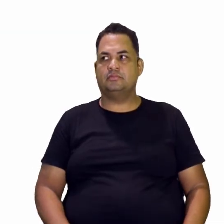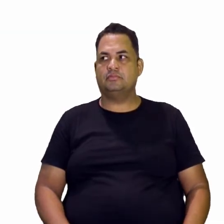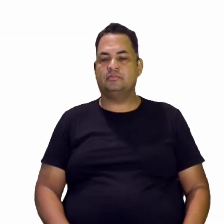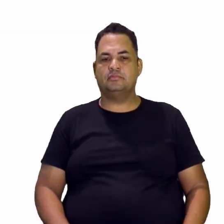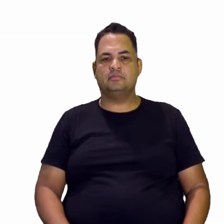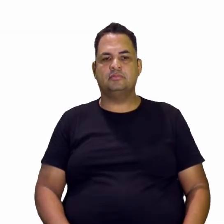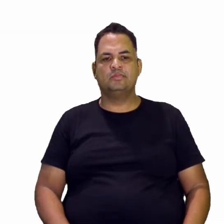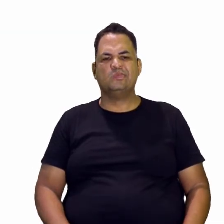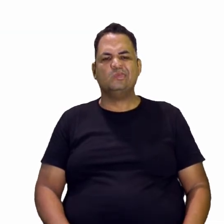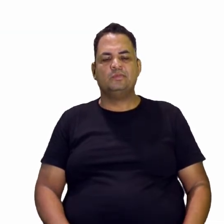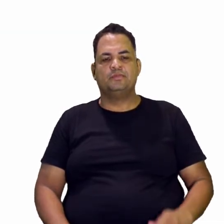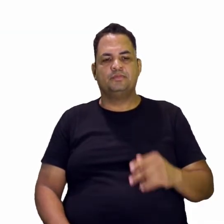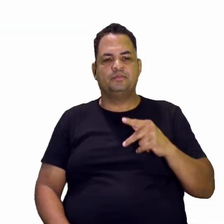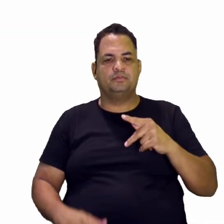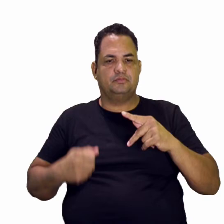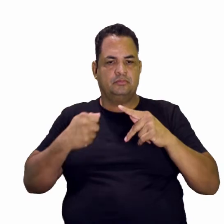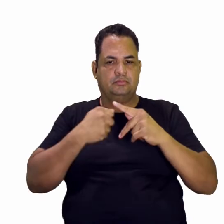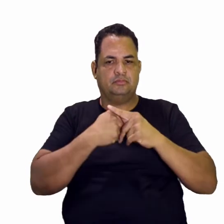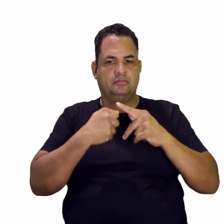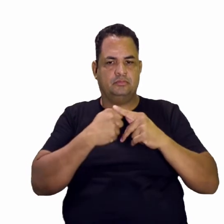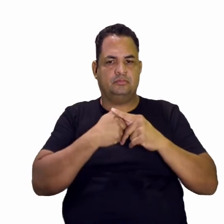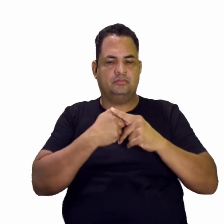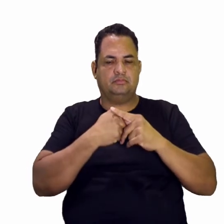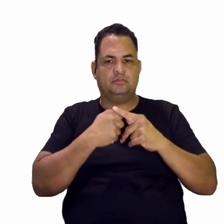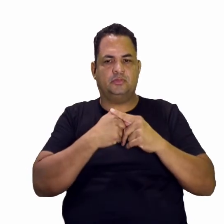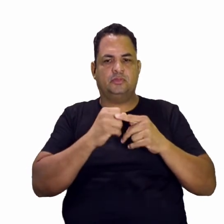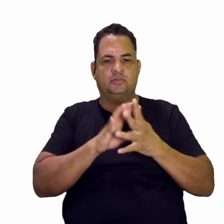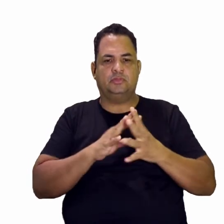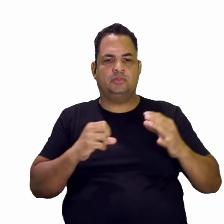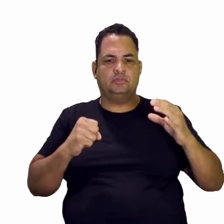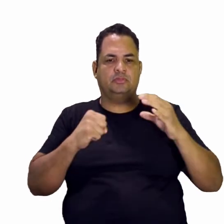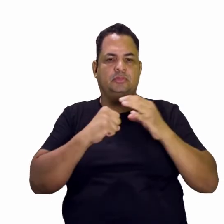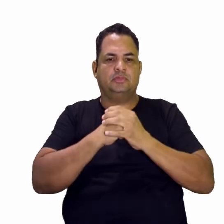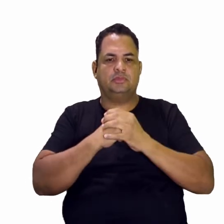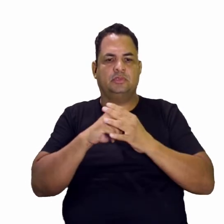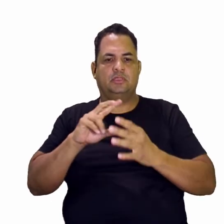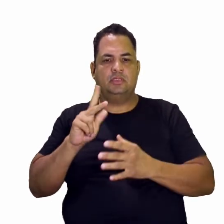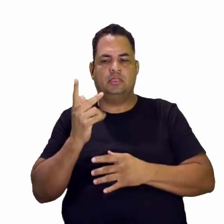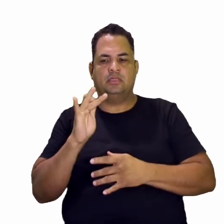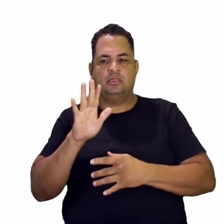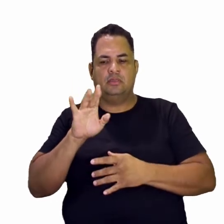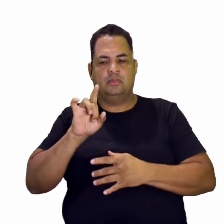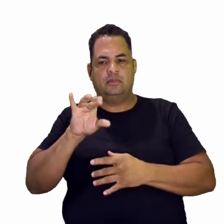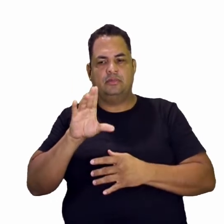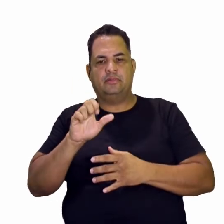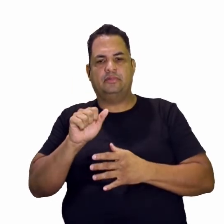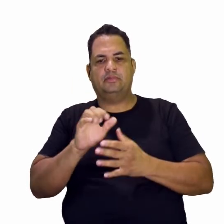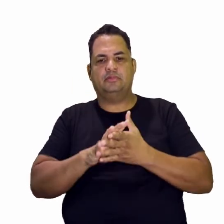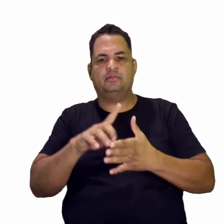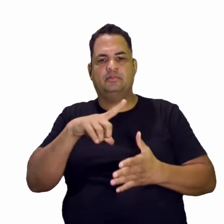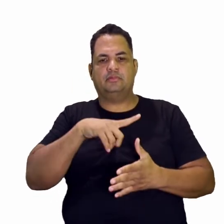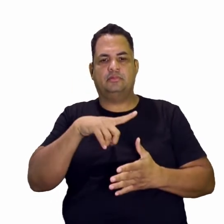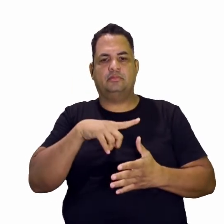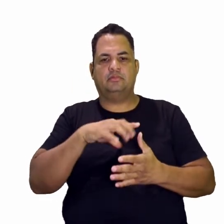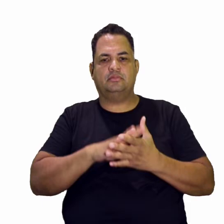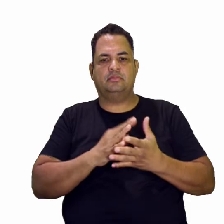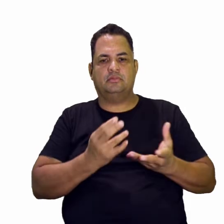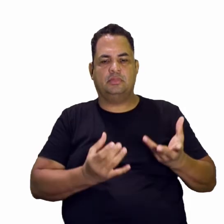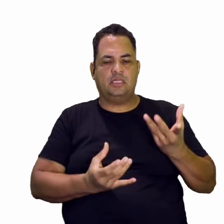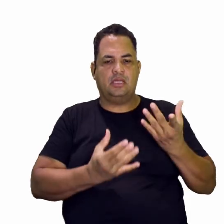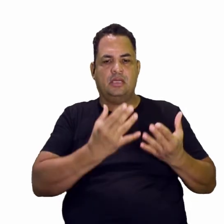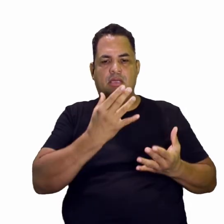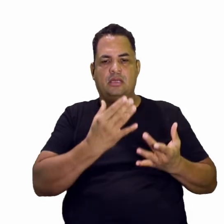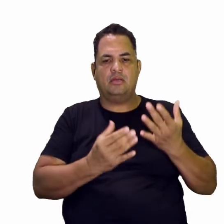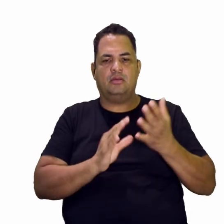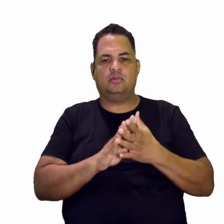Os protozoários são protistas heterótrofos. Além das algas unipluricelulares, você